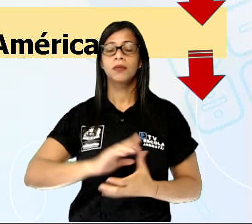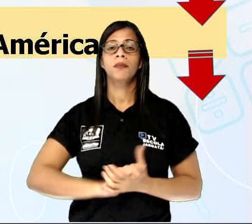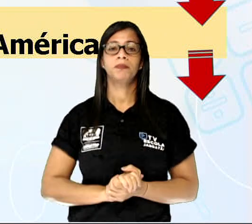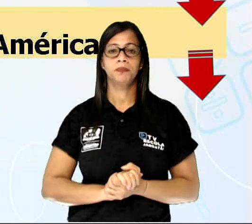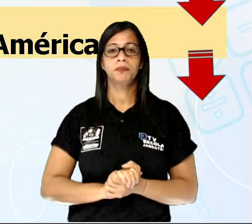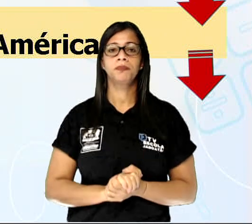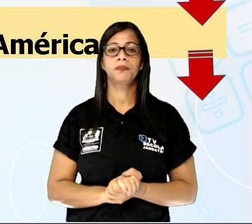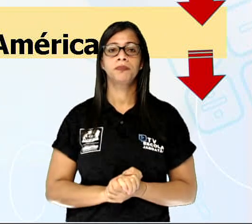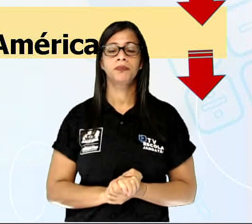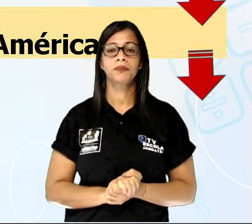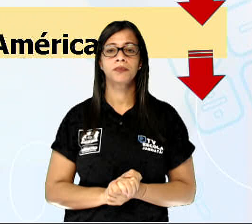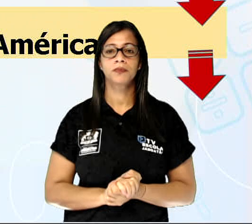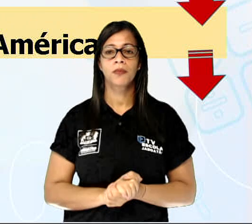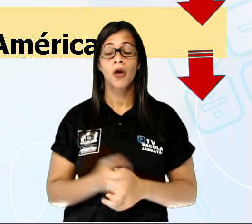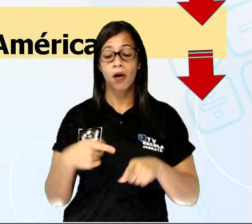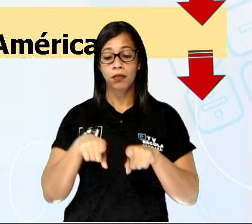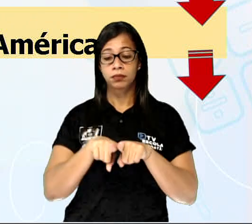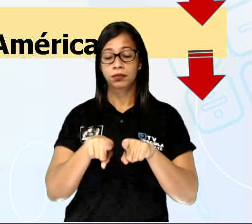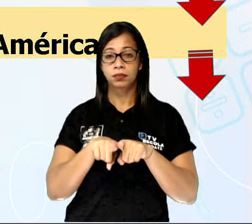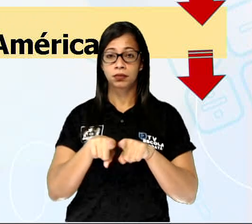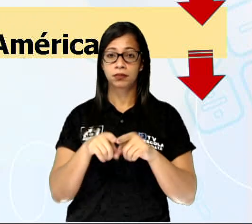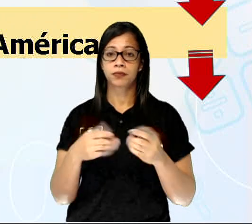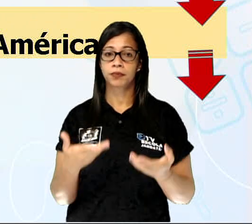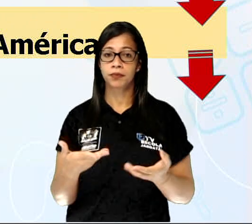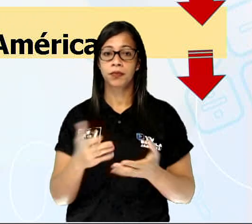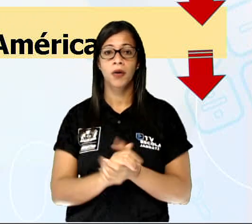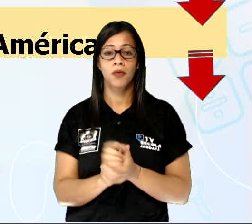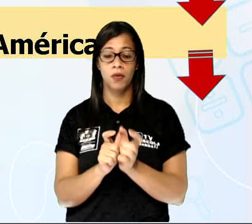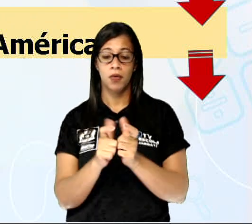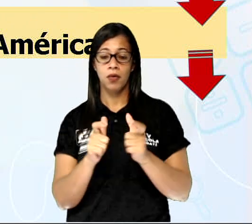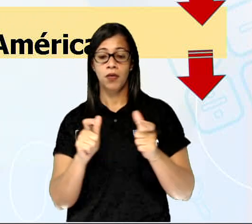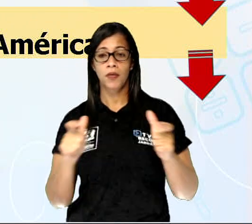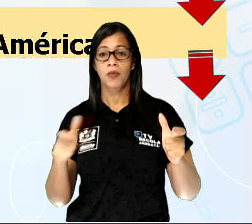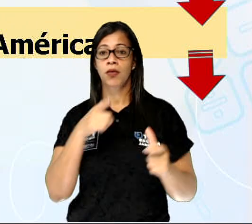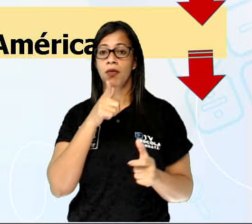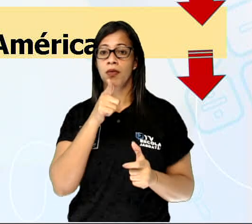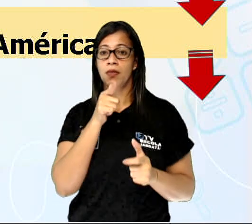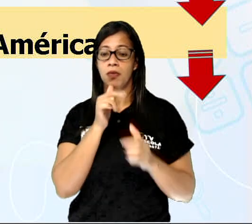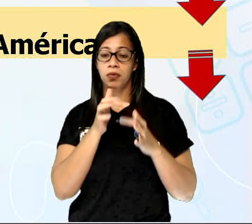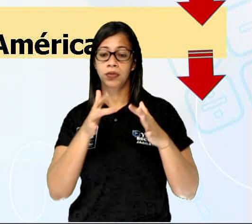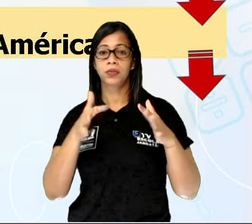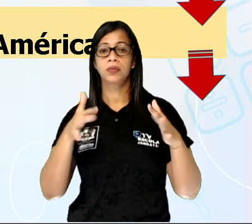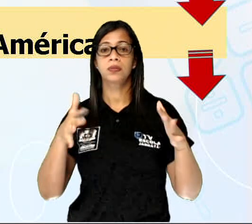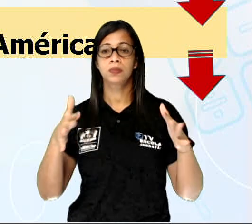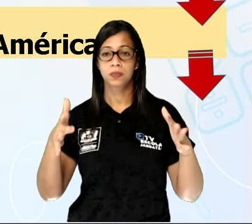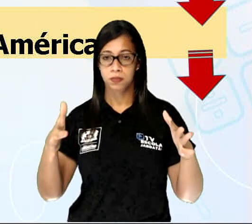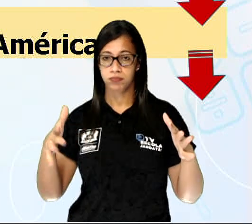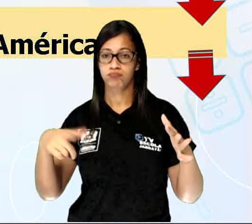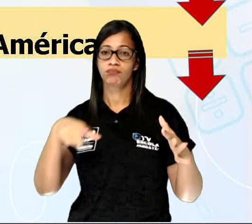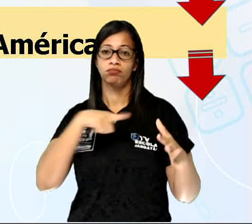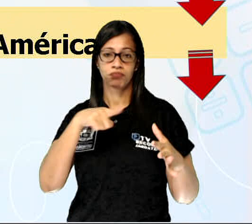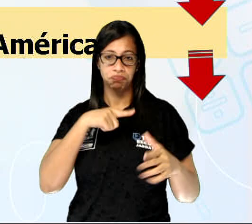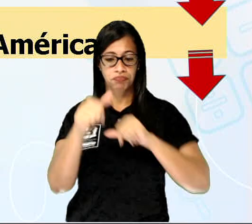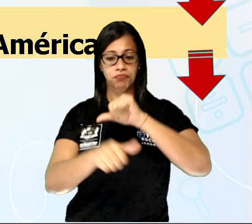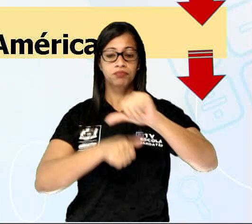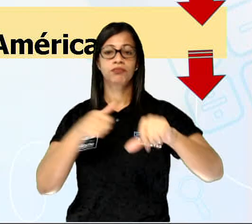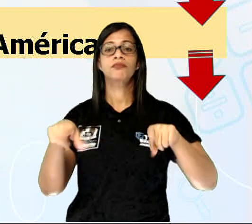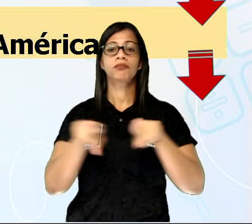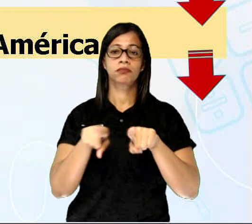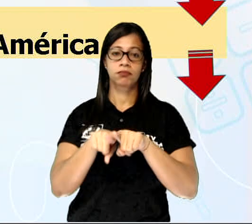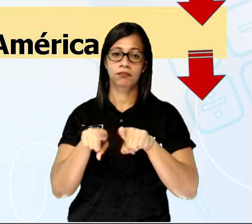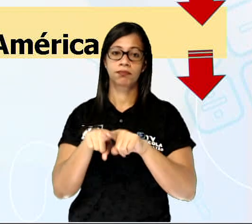Europa. Como consequência, a expansão marítima e comercial recebeu também influência e embalo dessa reforma. Tanto é que